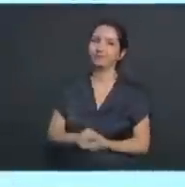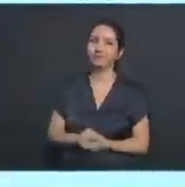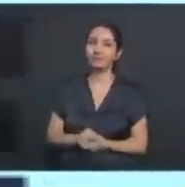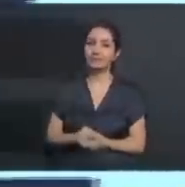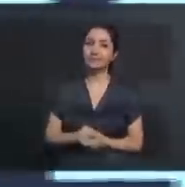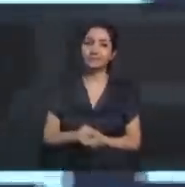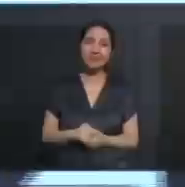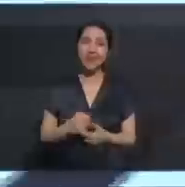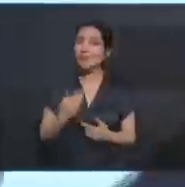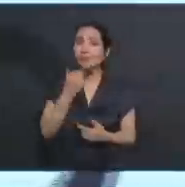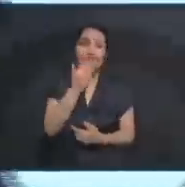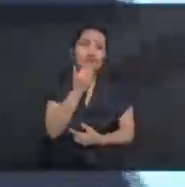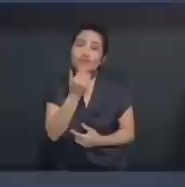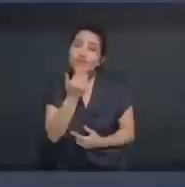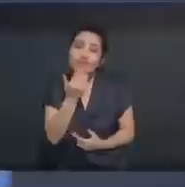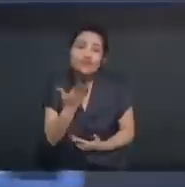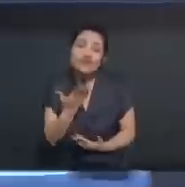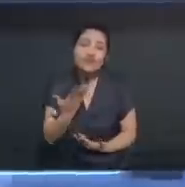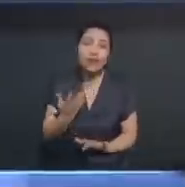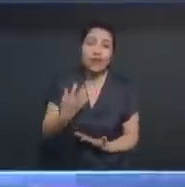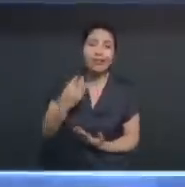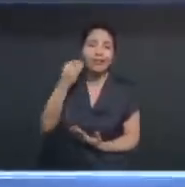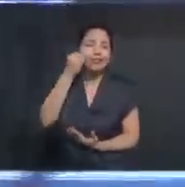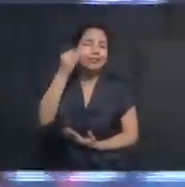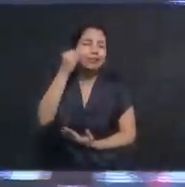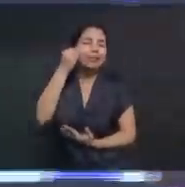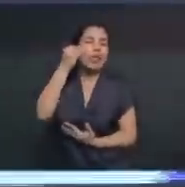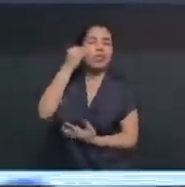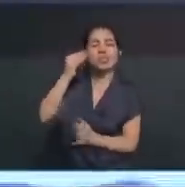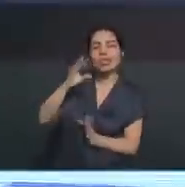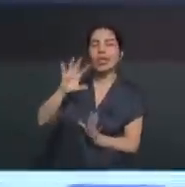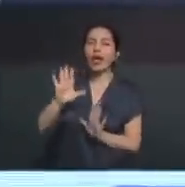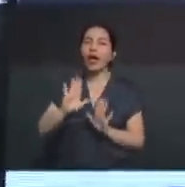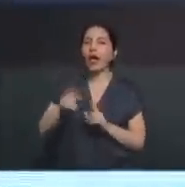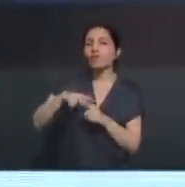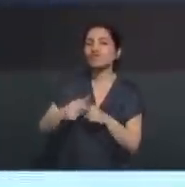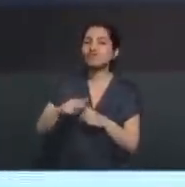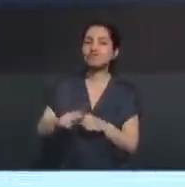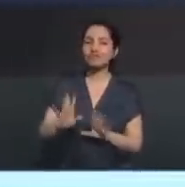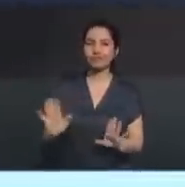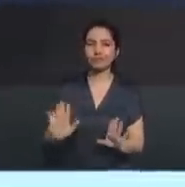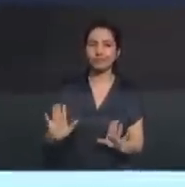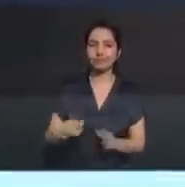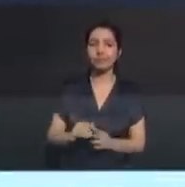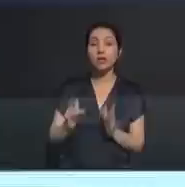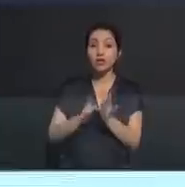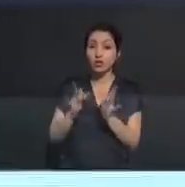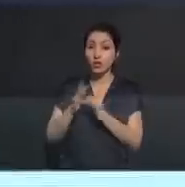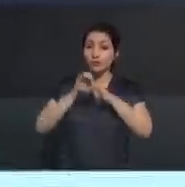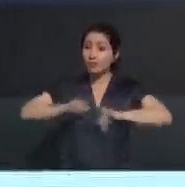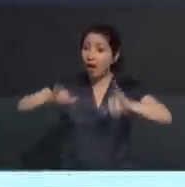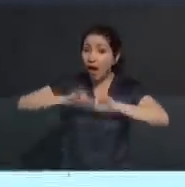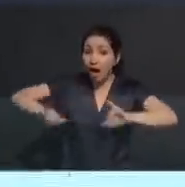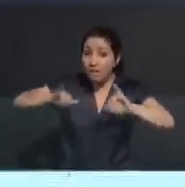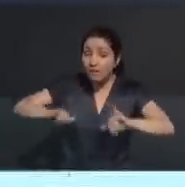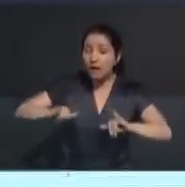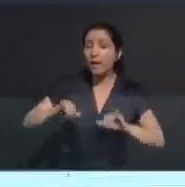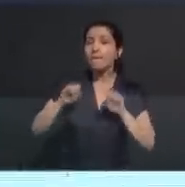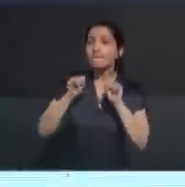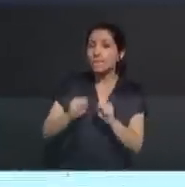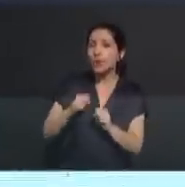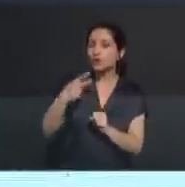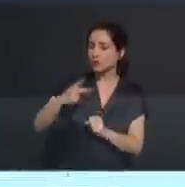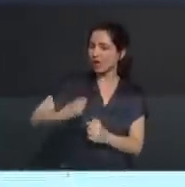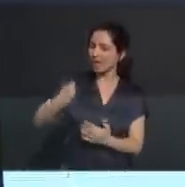Ele não vai dar jeitinho. Você sabe o que Jesus está falando para mim e para você hoje? Você pode não ter sido José sua vida até hoje. Seu histórico